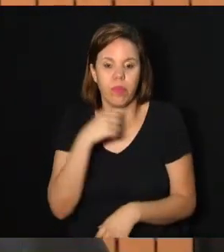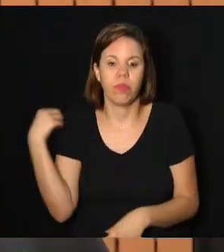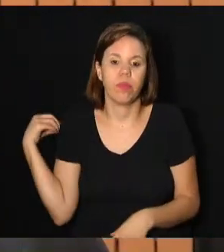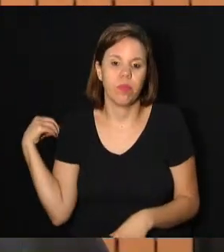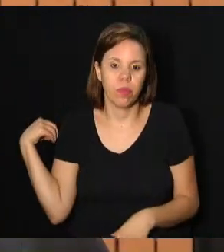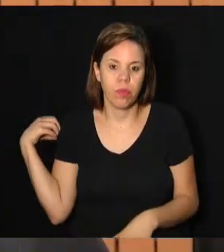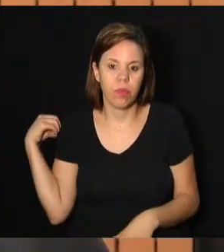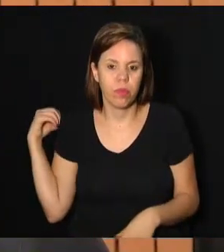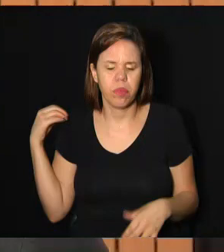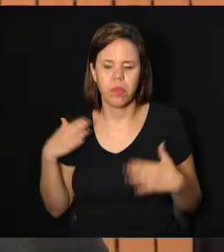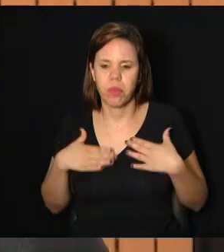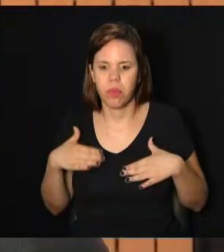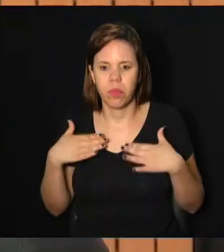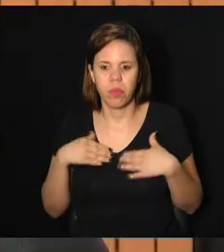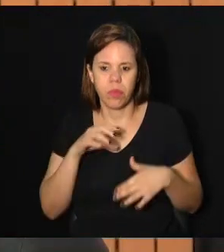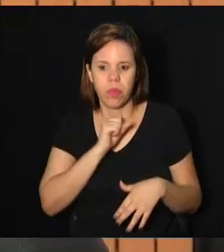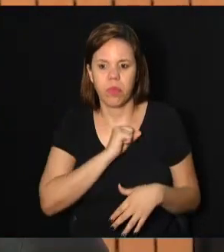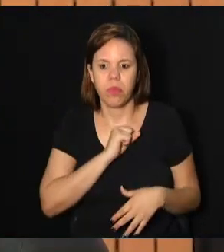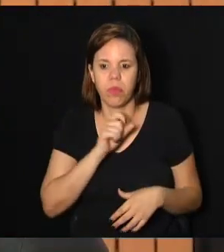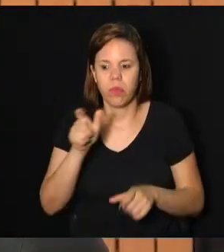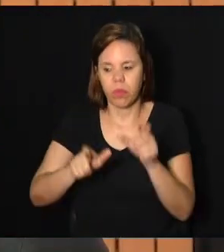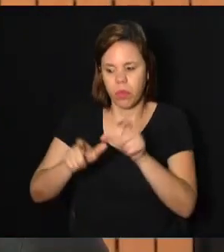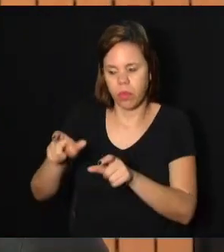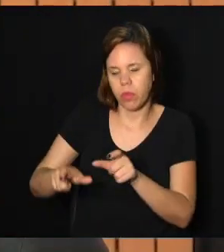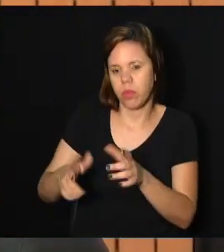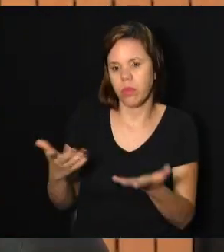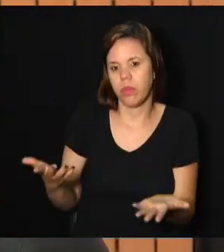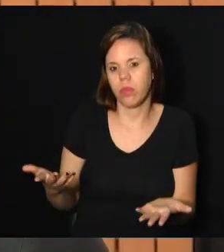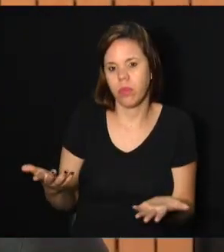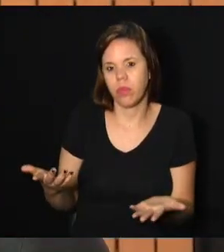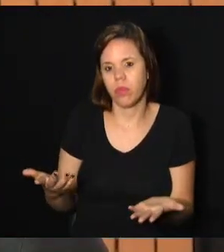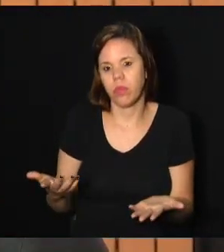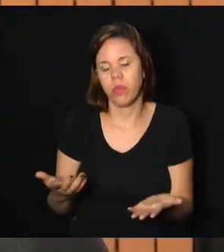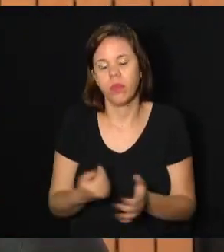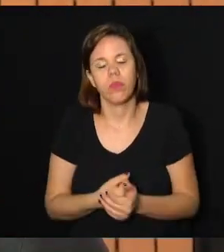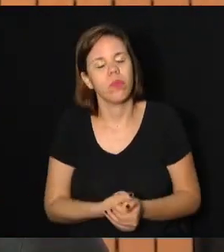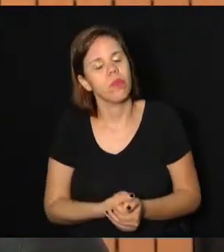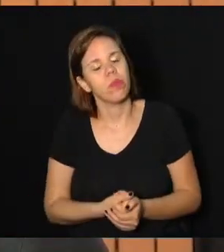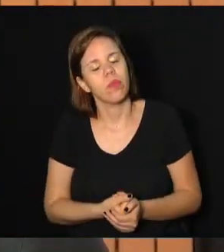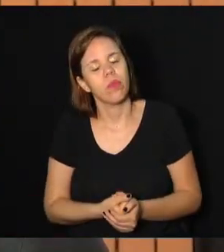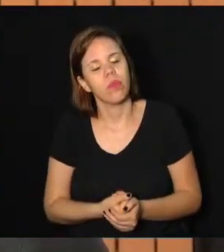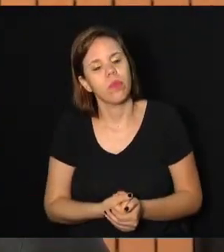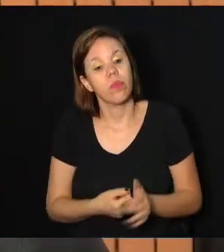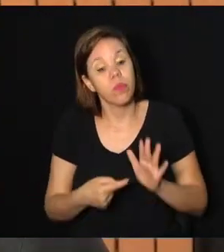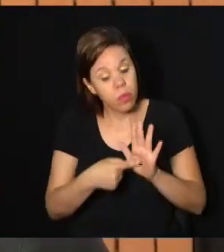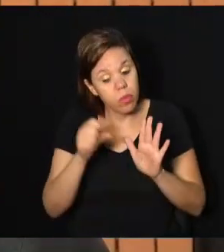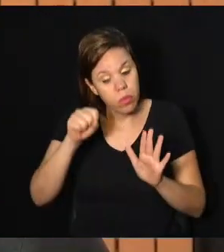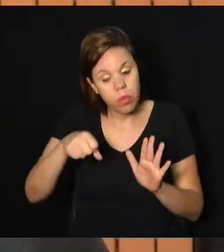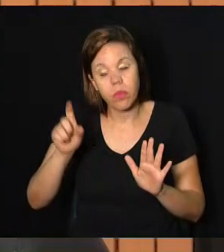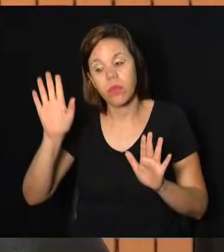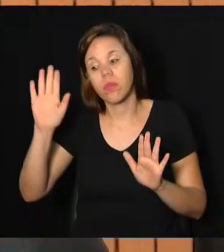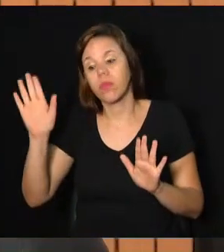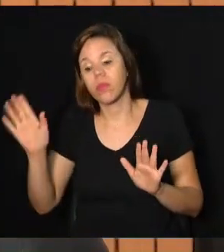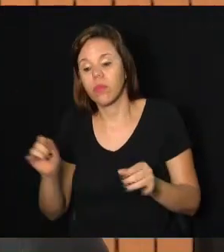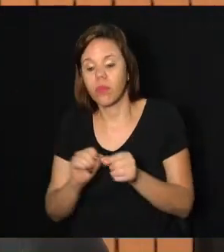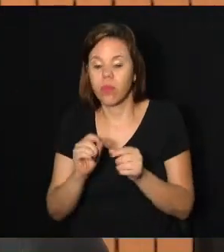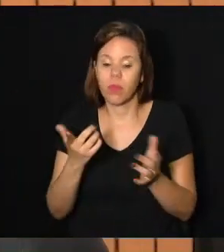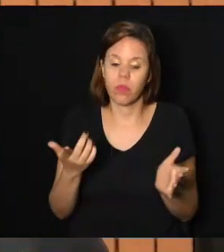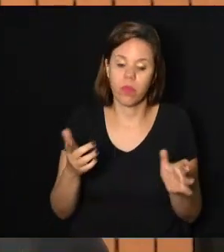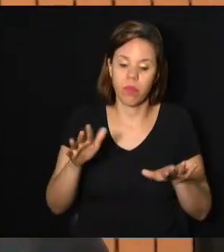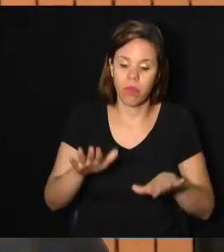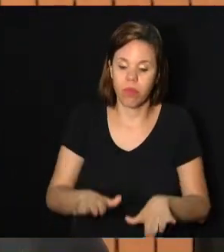votação passiva, né? Os favoráveis permaneçam como estão, contrários se manifestem. É claro que a presidência